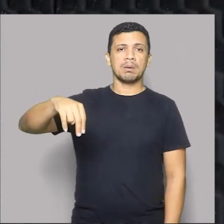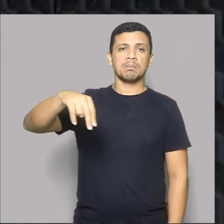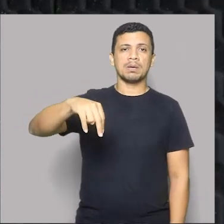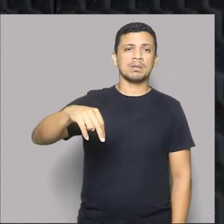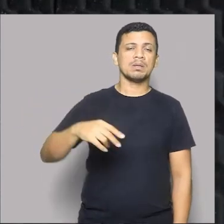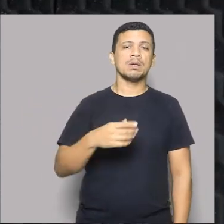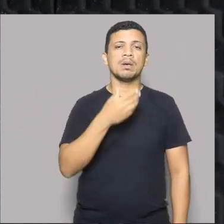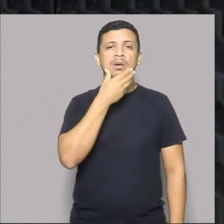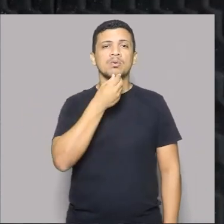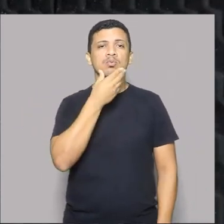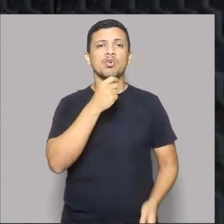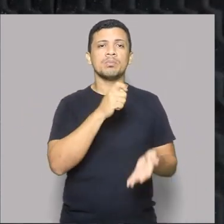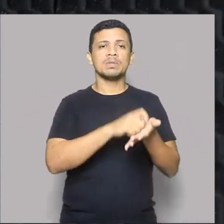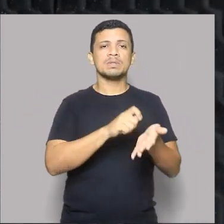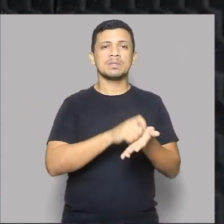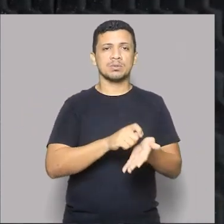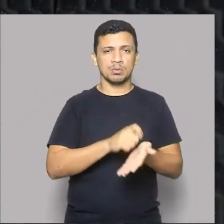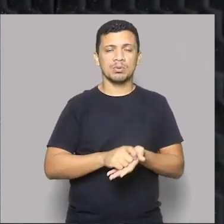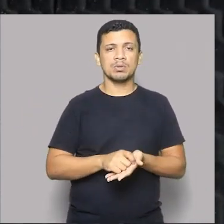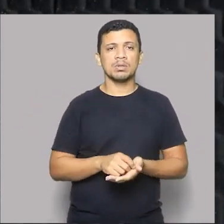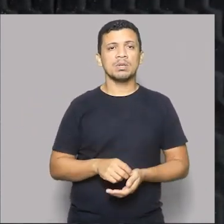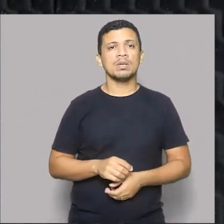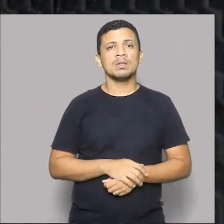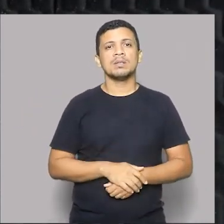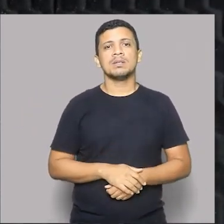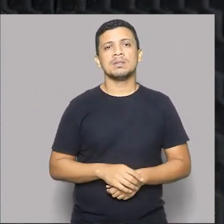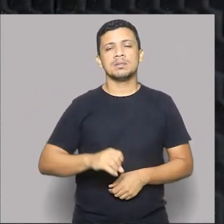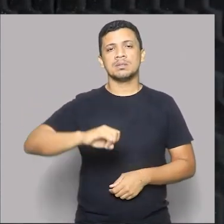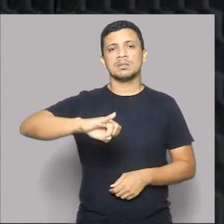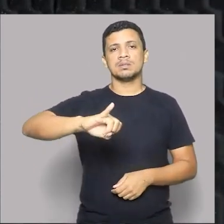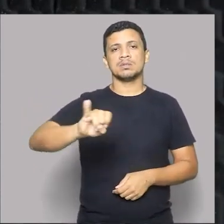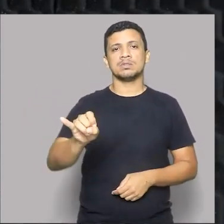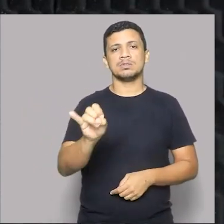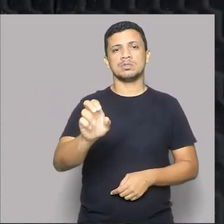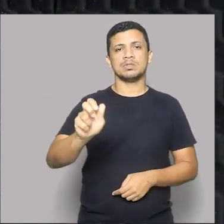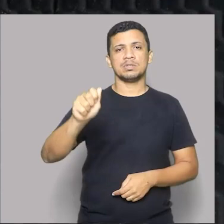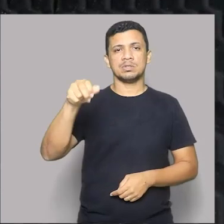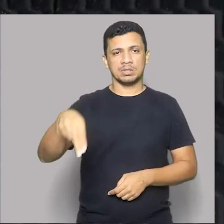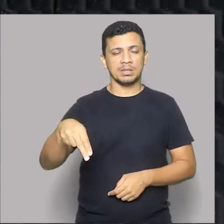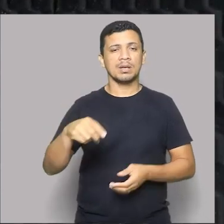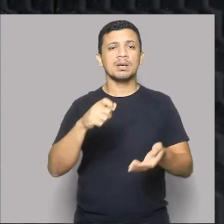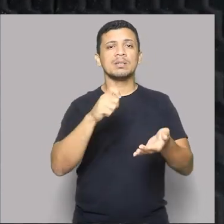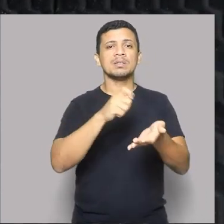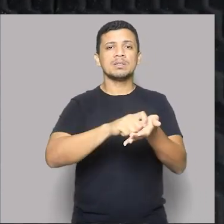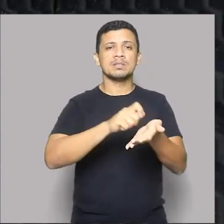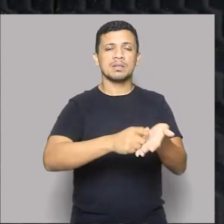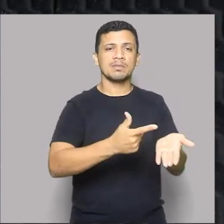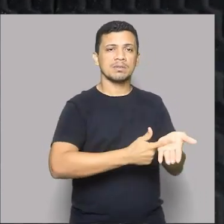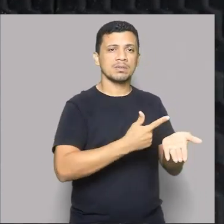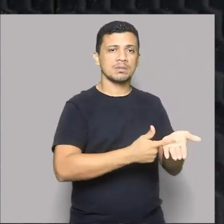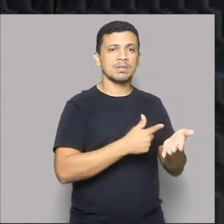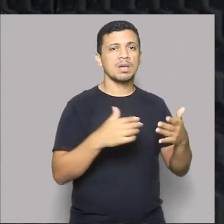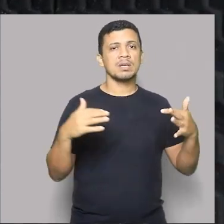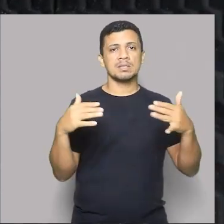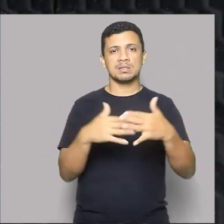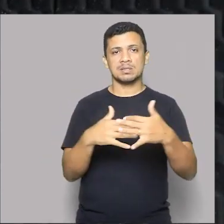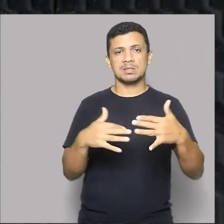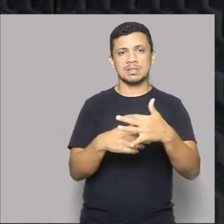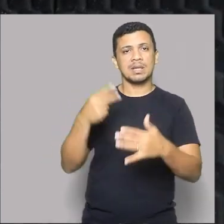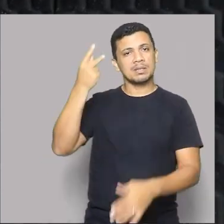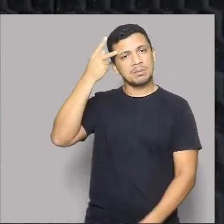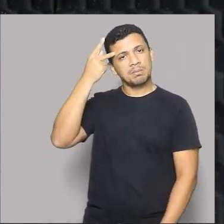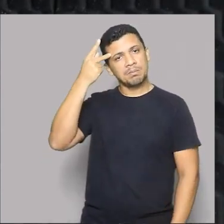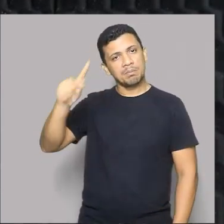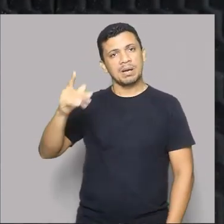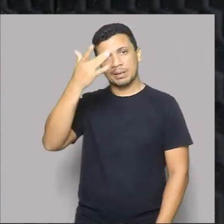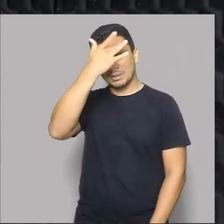autor dinamarquês que é chamado de Jan Gehl. Ele escreveu uma obra chamada Cidade para as Pessoas.